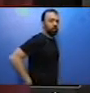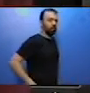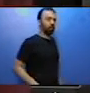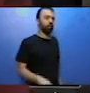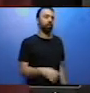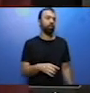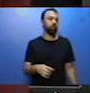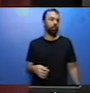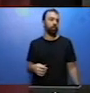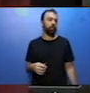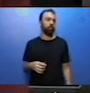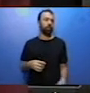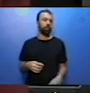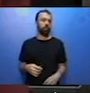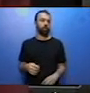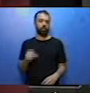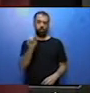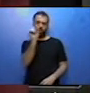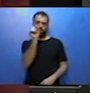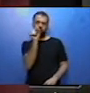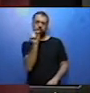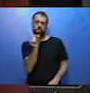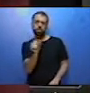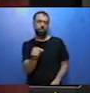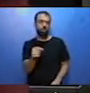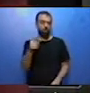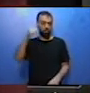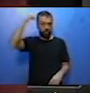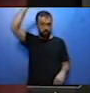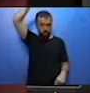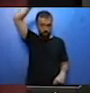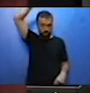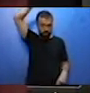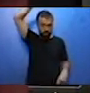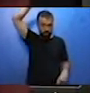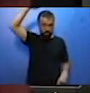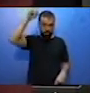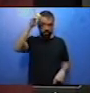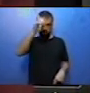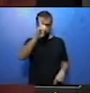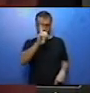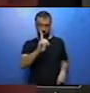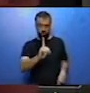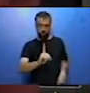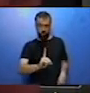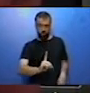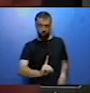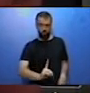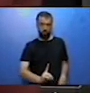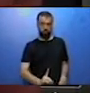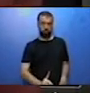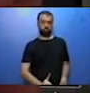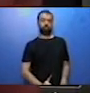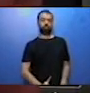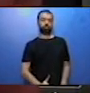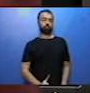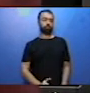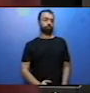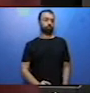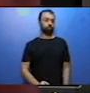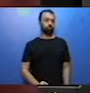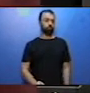a vamos imaginar uma linha pontilhada ela começaria no centro da cabeça passaria pelo pescoço no meio da